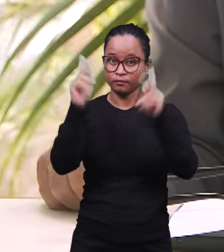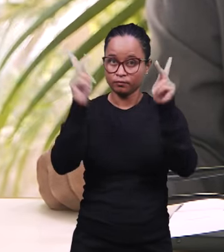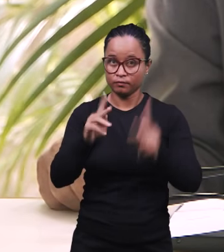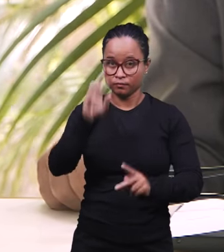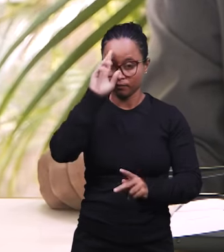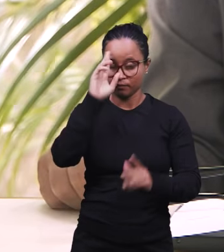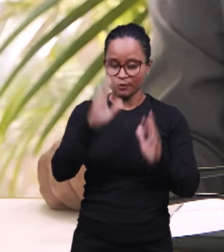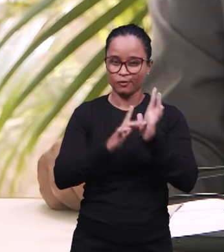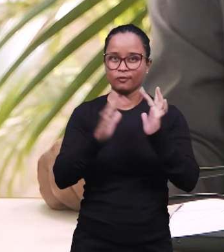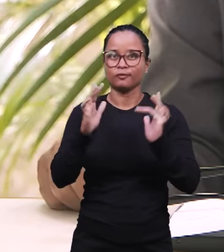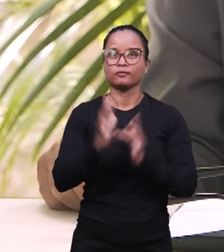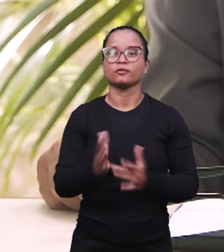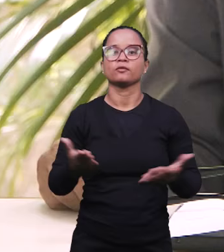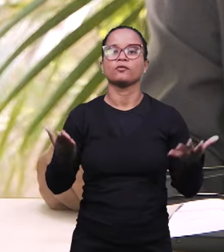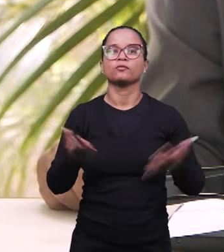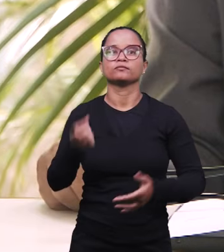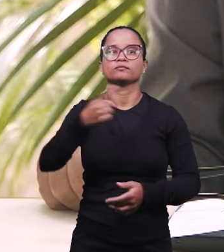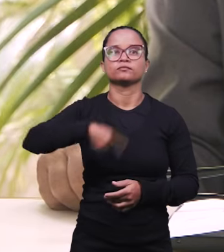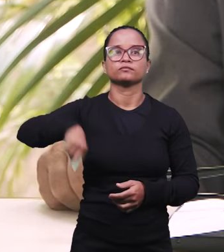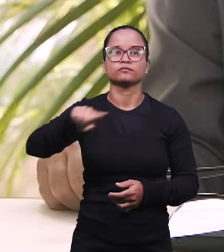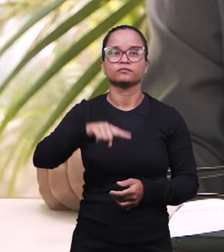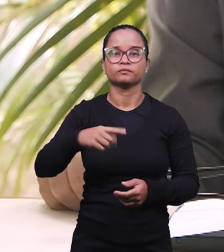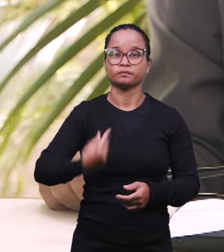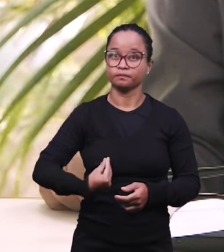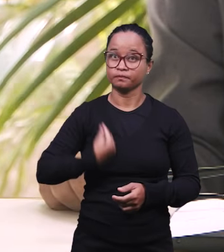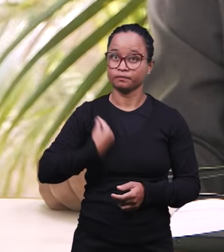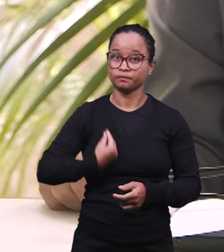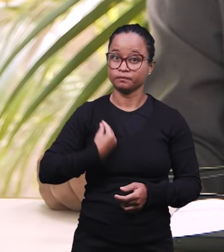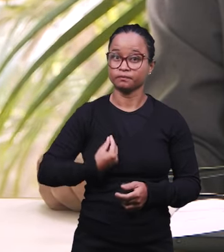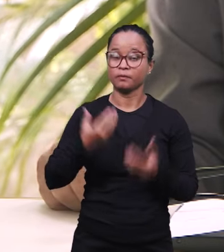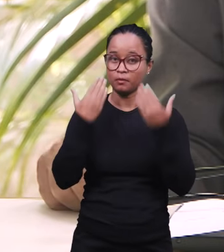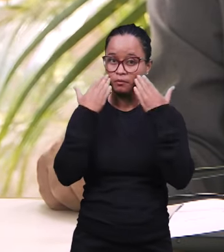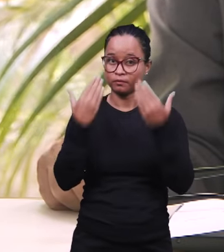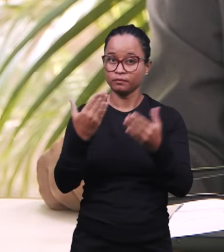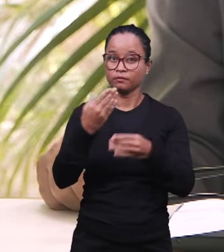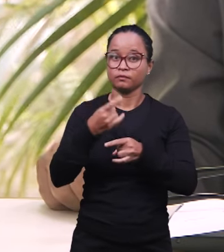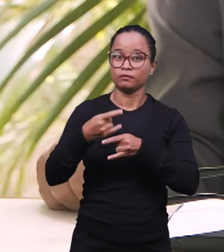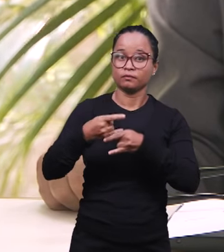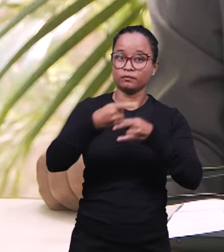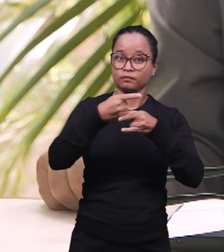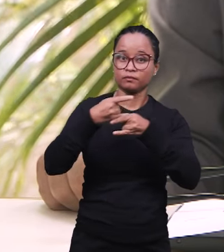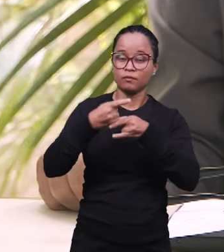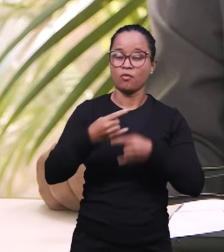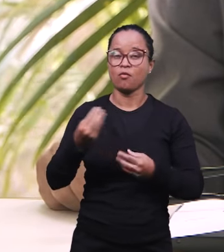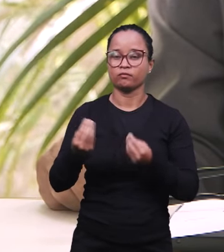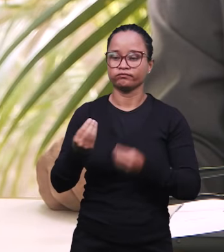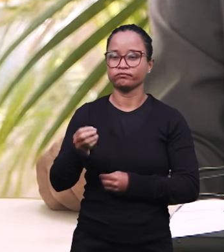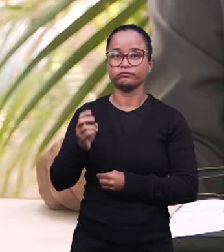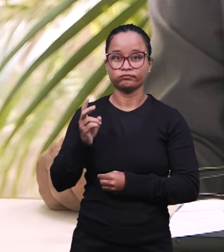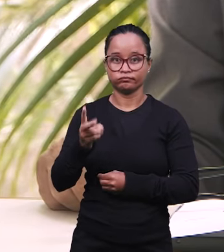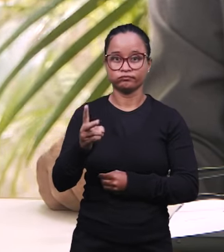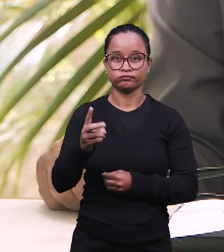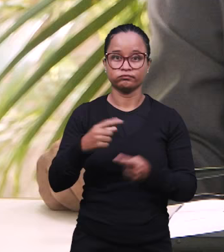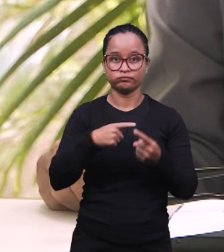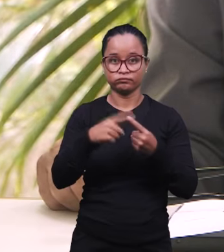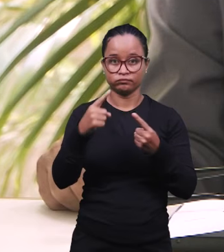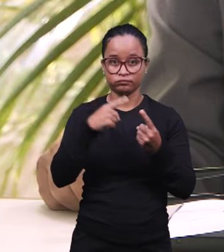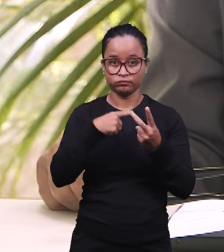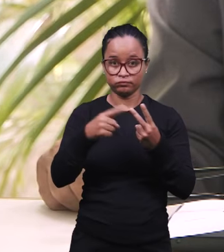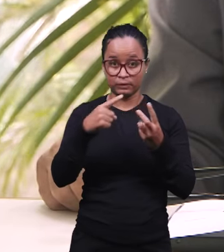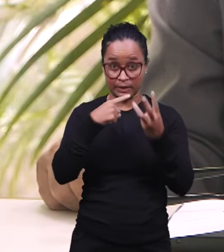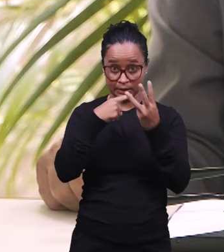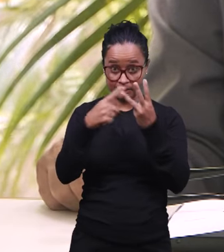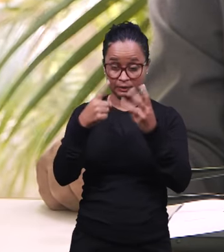com a paz do Senhor Jesus. Nós estamos aqui hoje apresentando esta live como uma sequência de